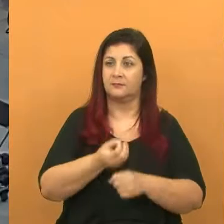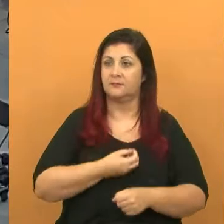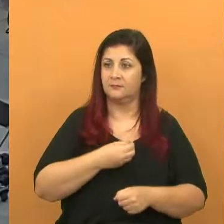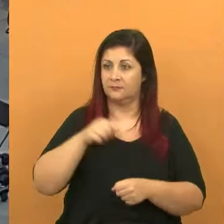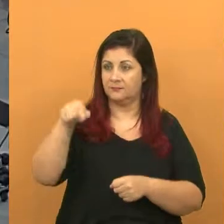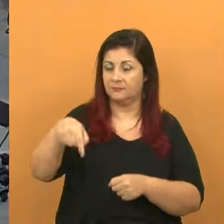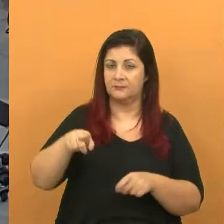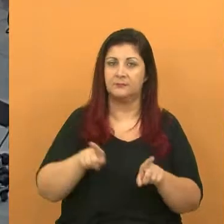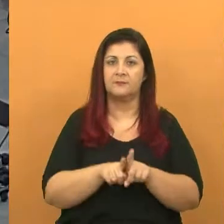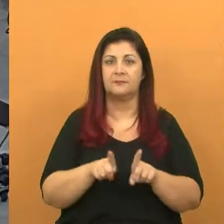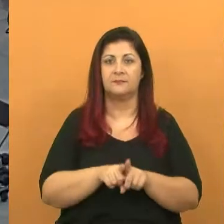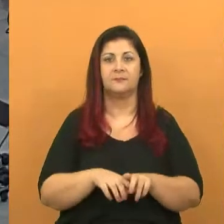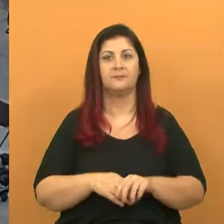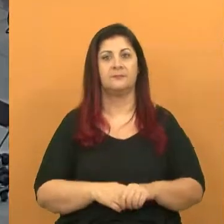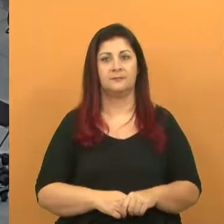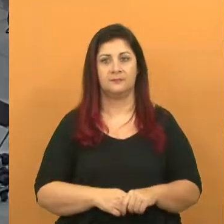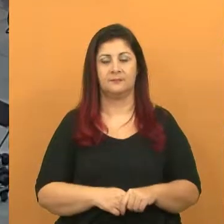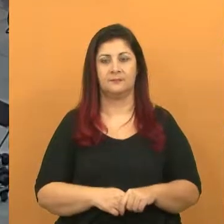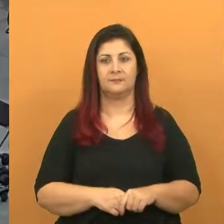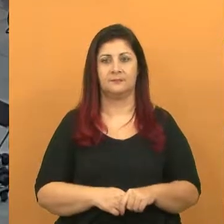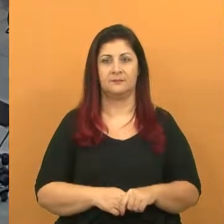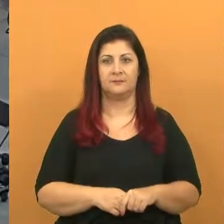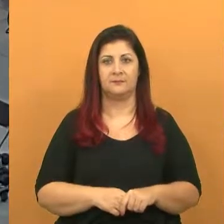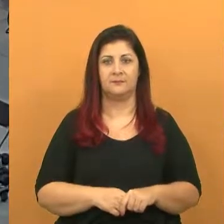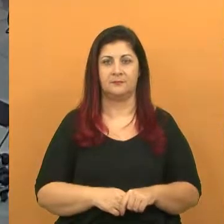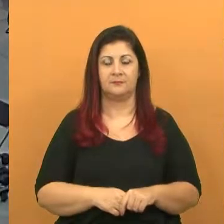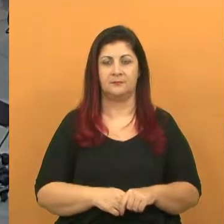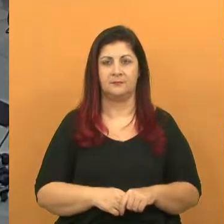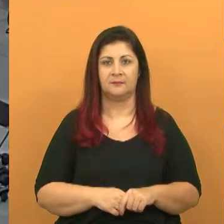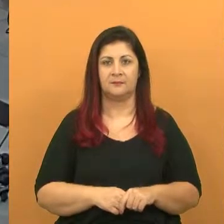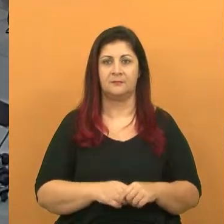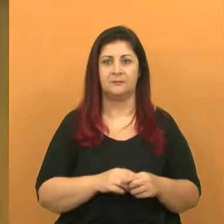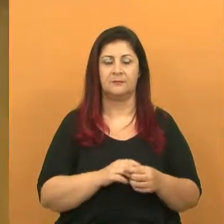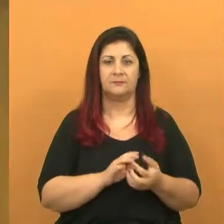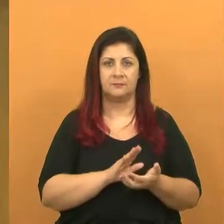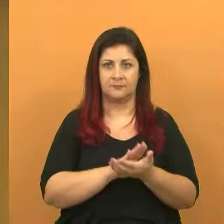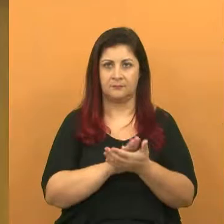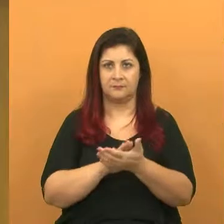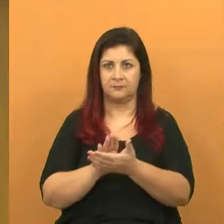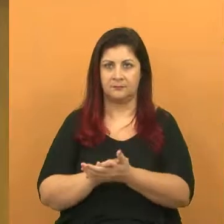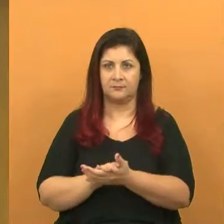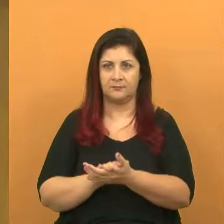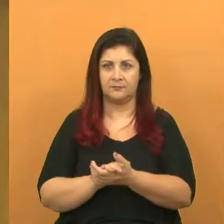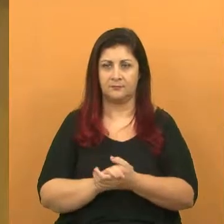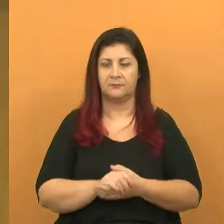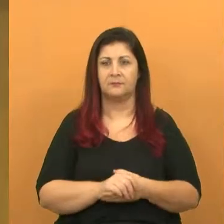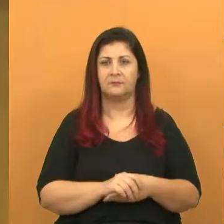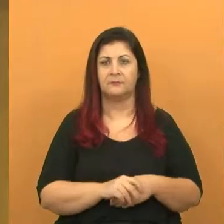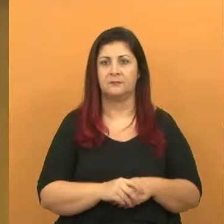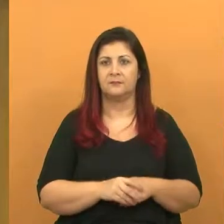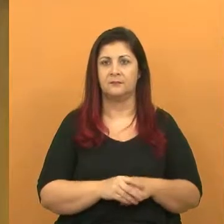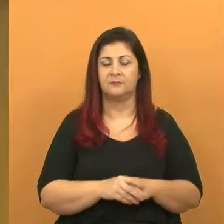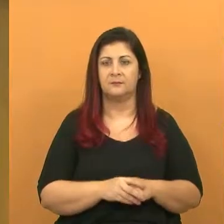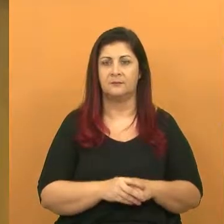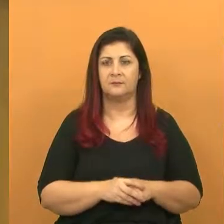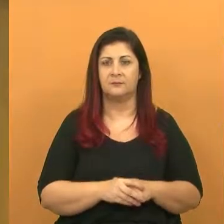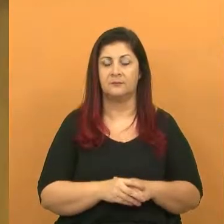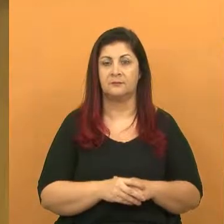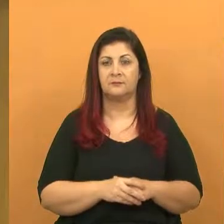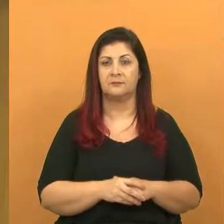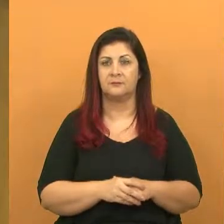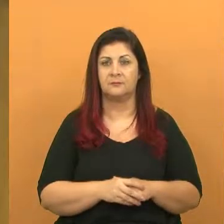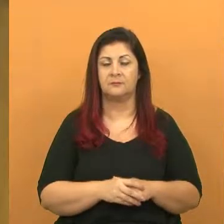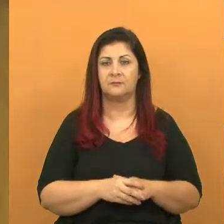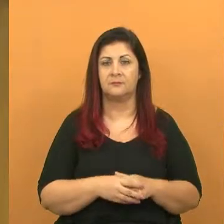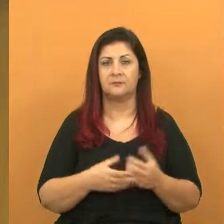nossa Câmara Municipal. E as cumprimento em nome da Meire, uma amiga, e dizer a vocês